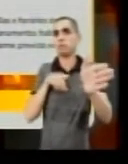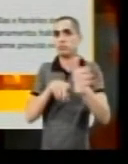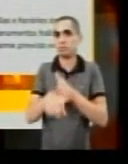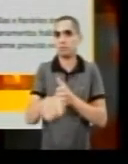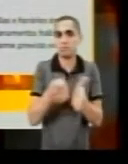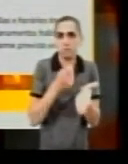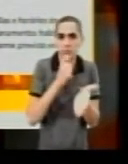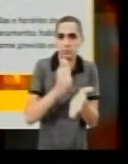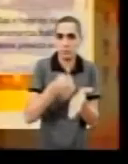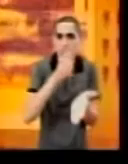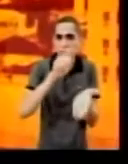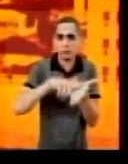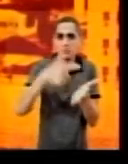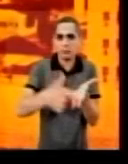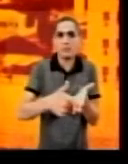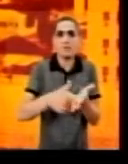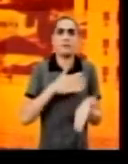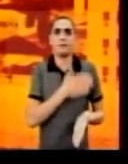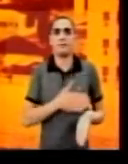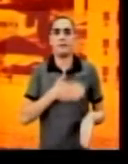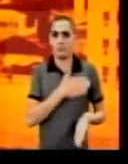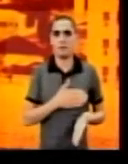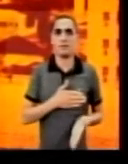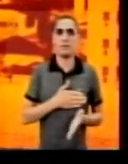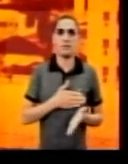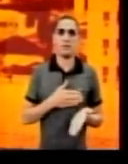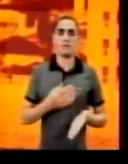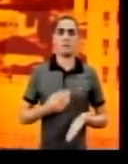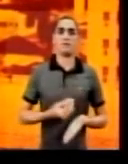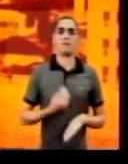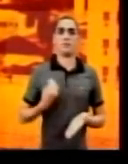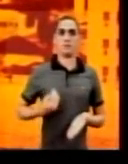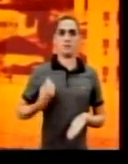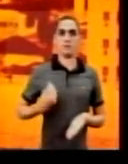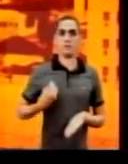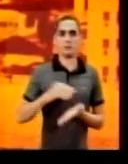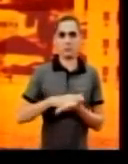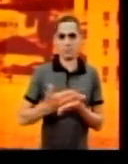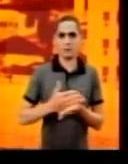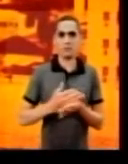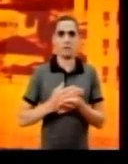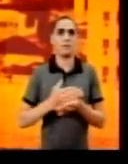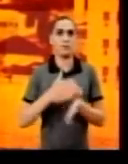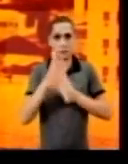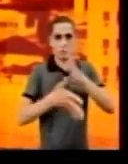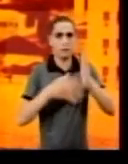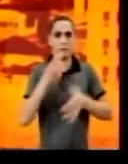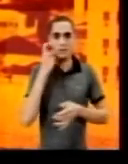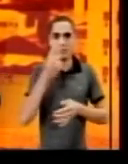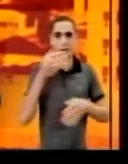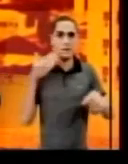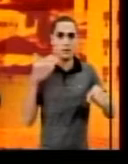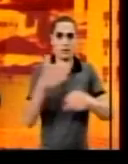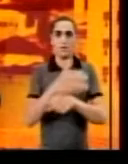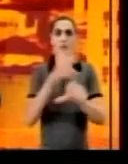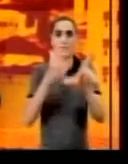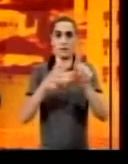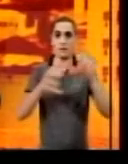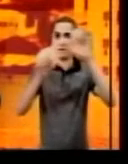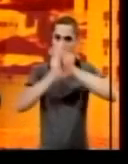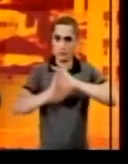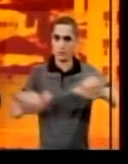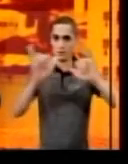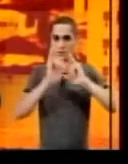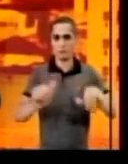eu gostaria de agradecer, registrar a presença do intérprete de Libras, Domingos Carvalho, que participa da nossa